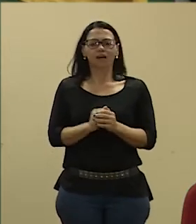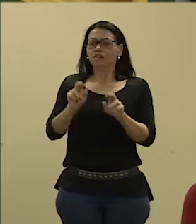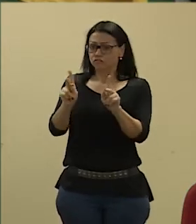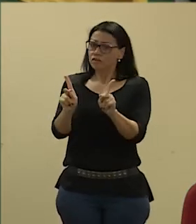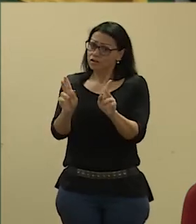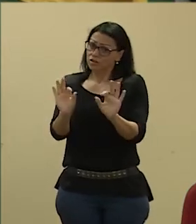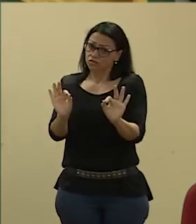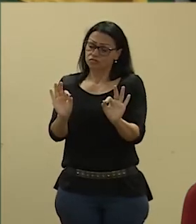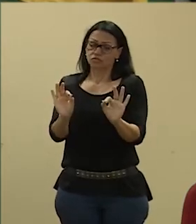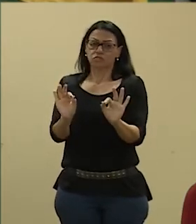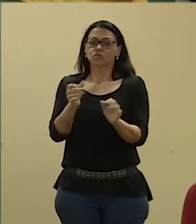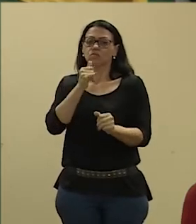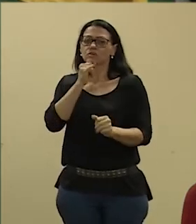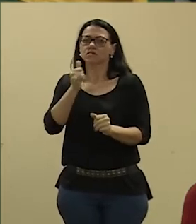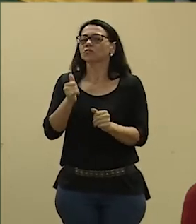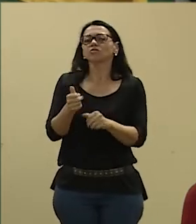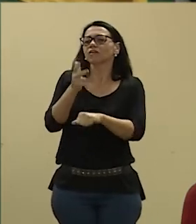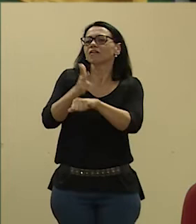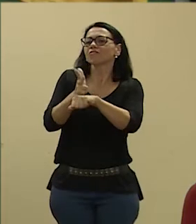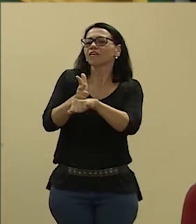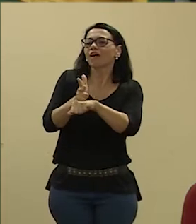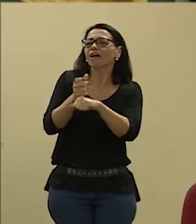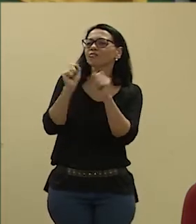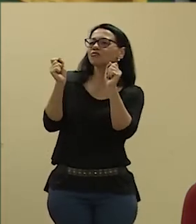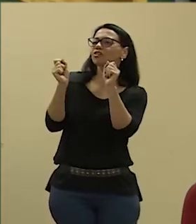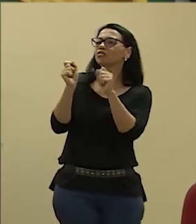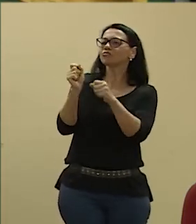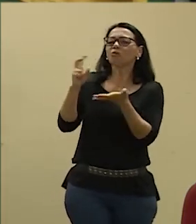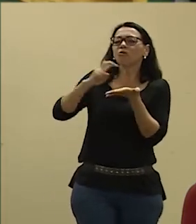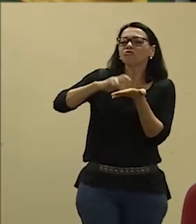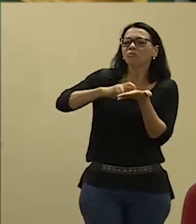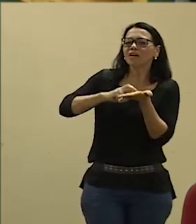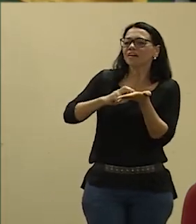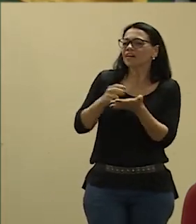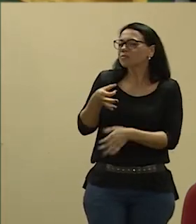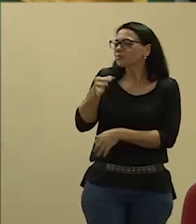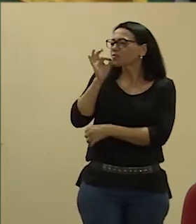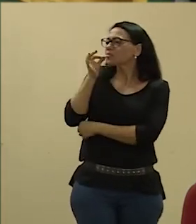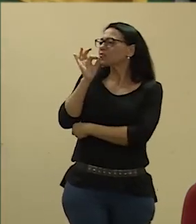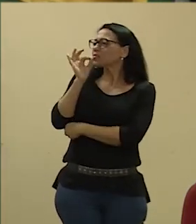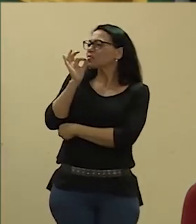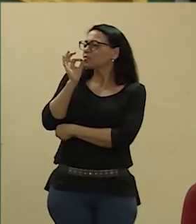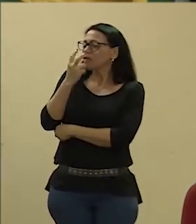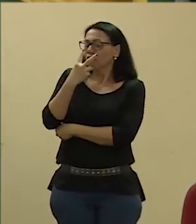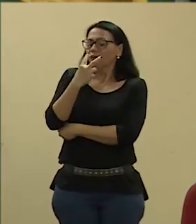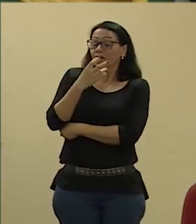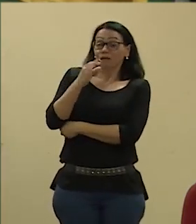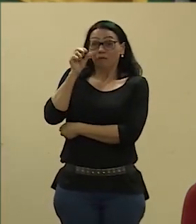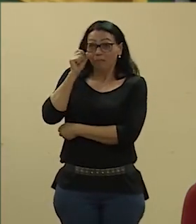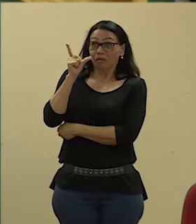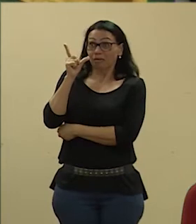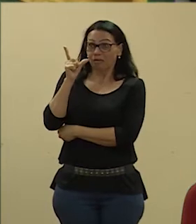já gravei várias vezes domingo de manhã acabou de acordar com a caneca de café aqui do lado é aquela cara inchada e